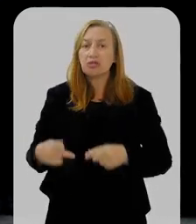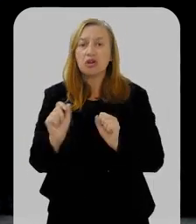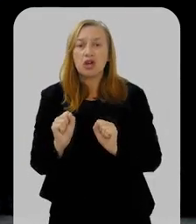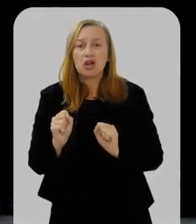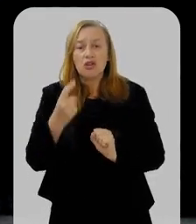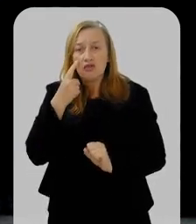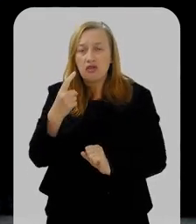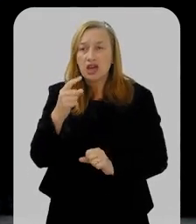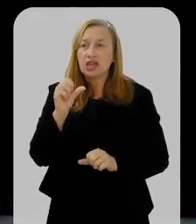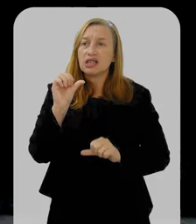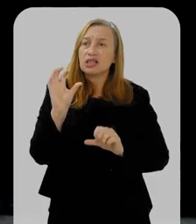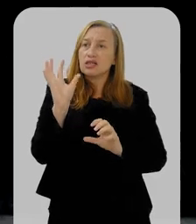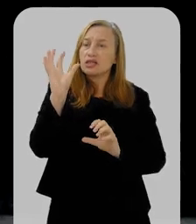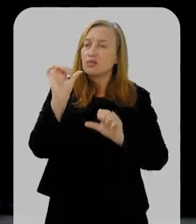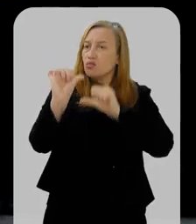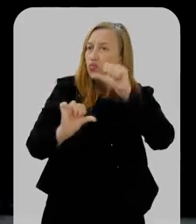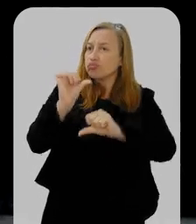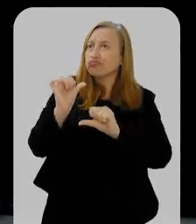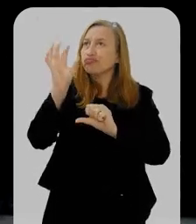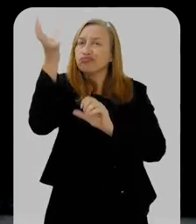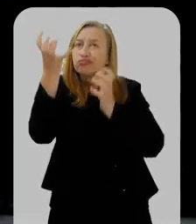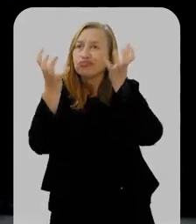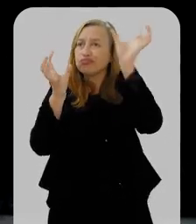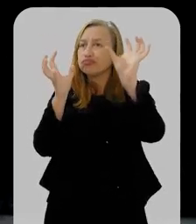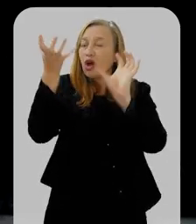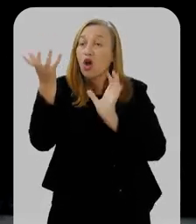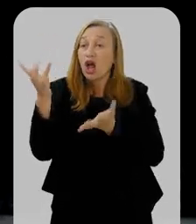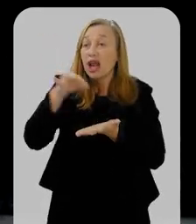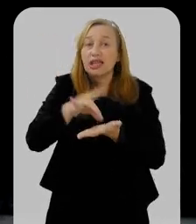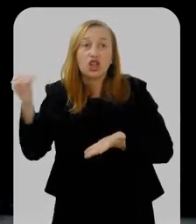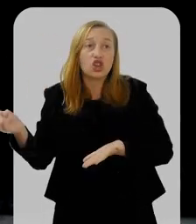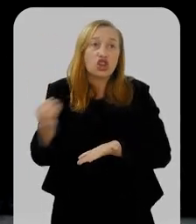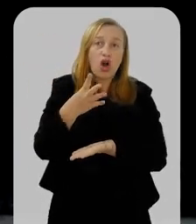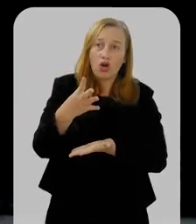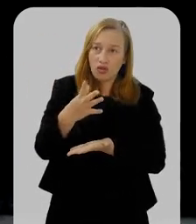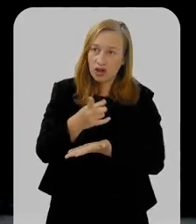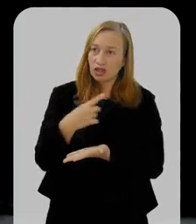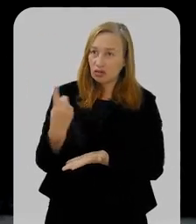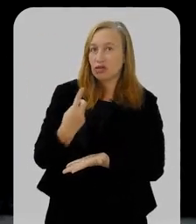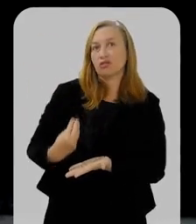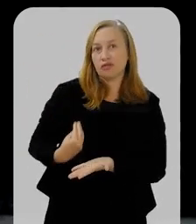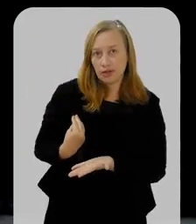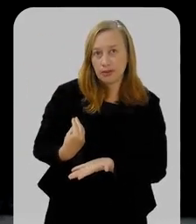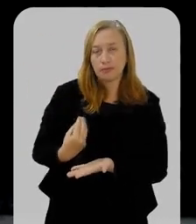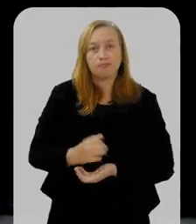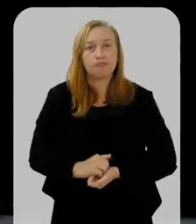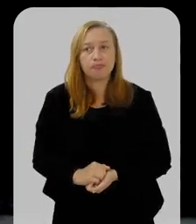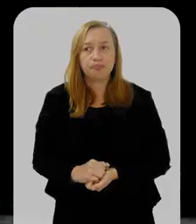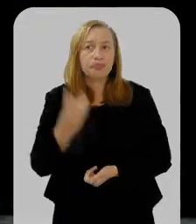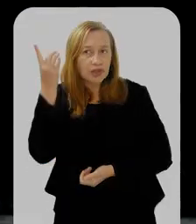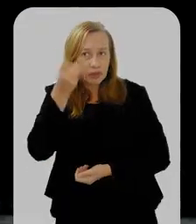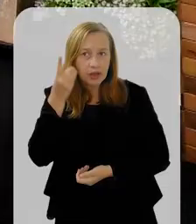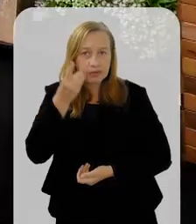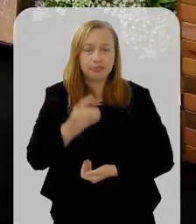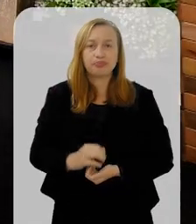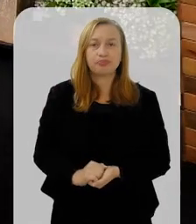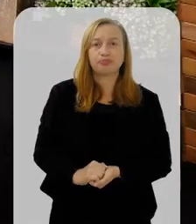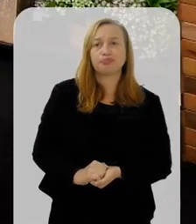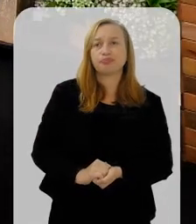isso, que essas mudanças climáticas são uma nova realidade na nossa existência, deputado.